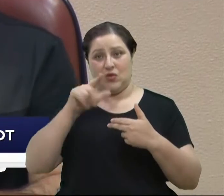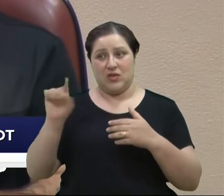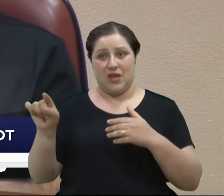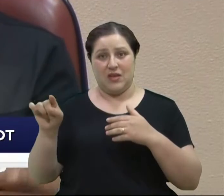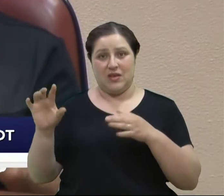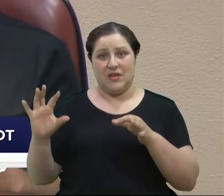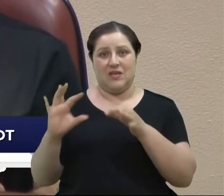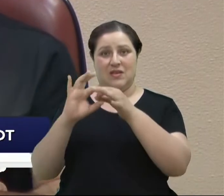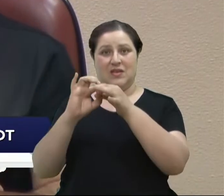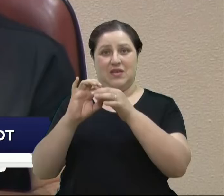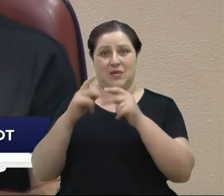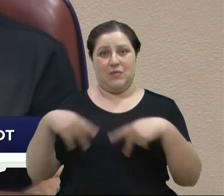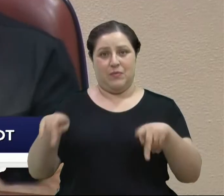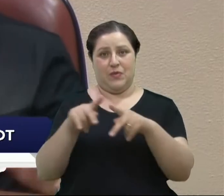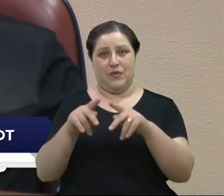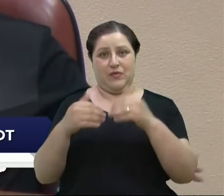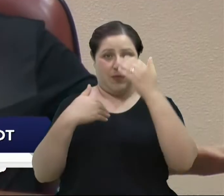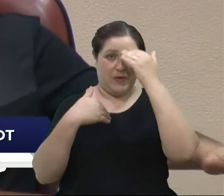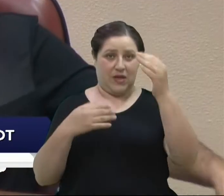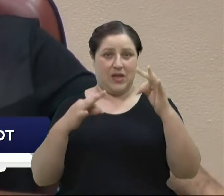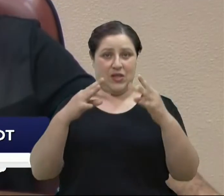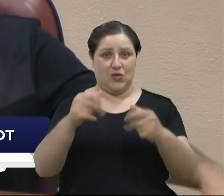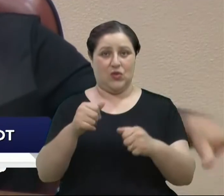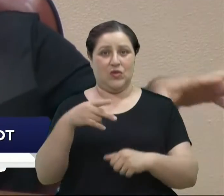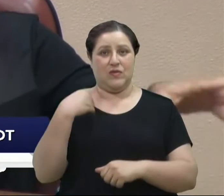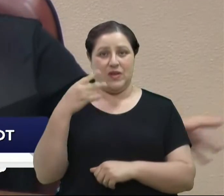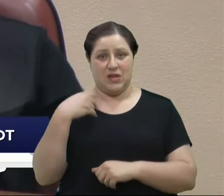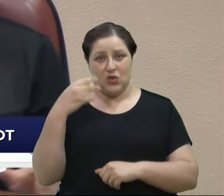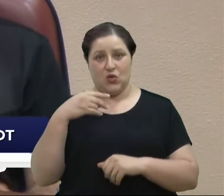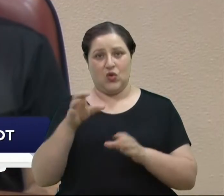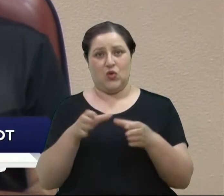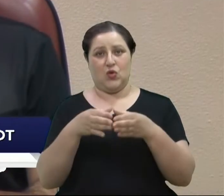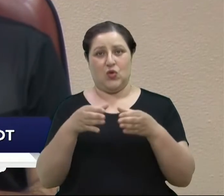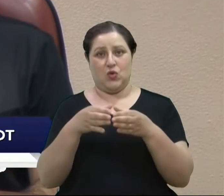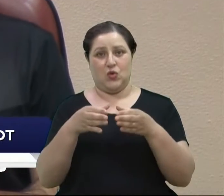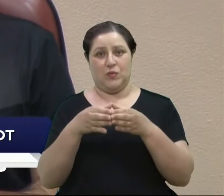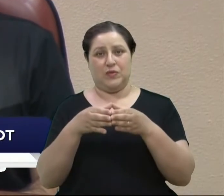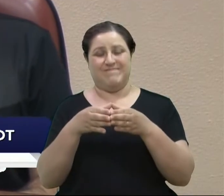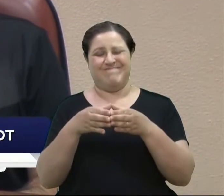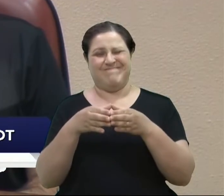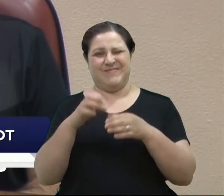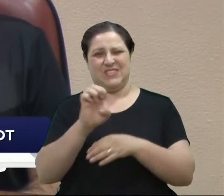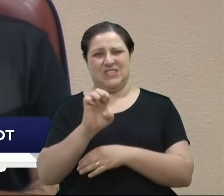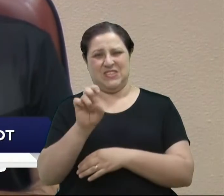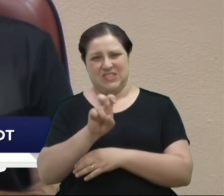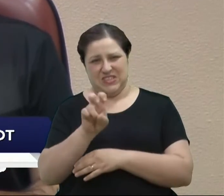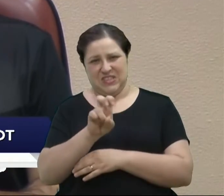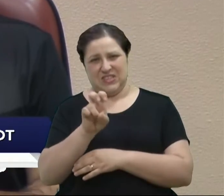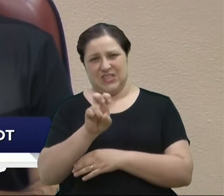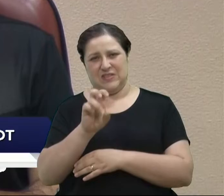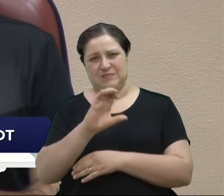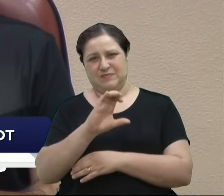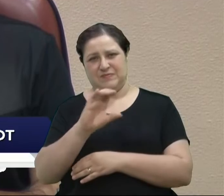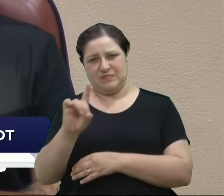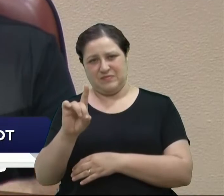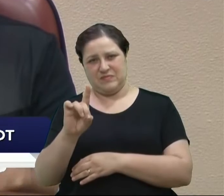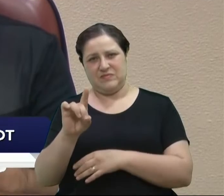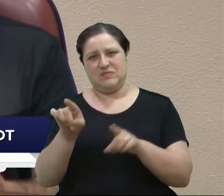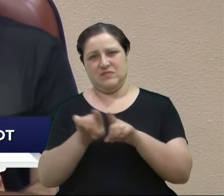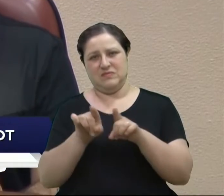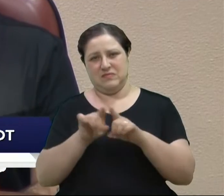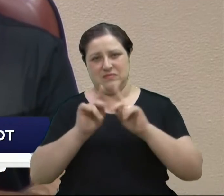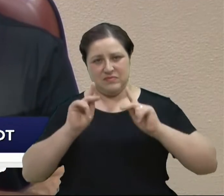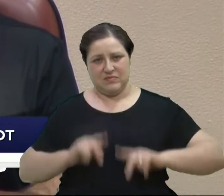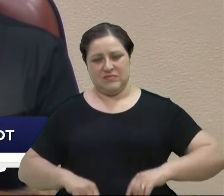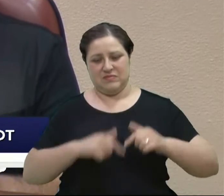população. Quero agradecer a todos os vereadores, a equipe da Secretaria de Saúde, da 5ª Coordenadoria, a imprensa que presente e também as que não